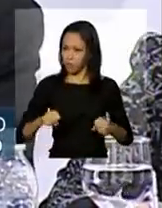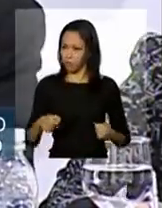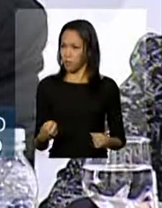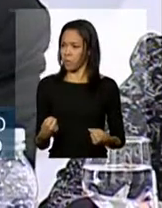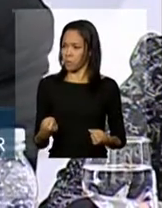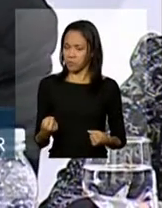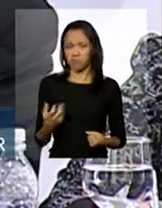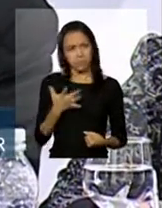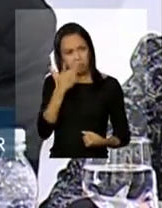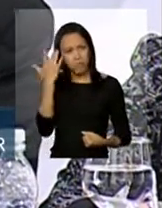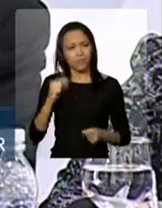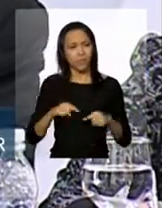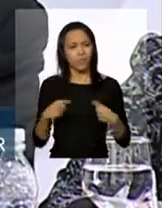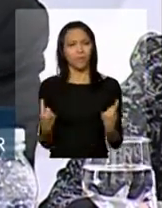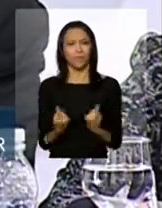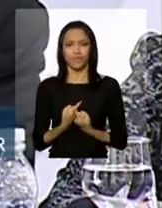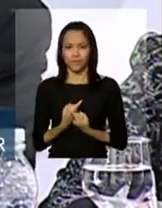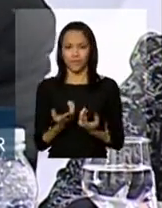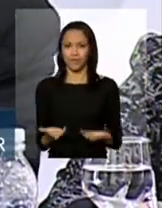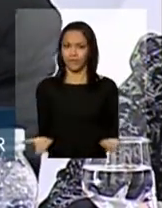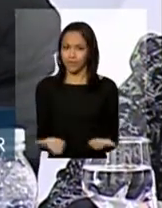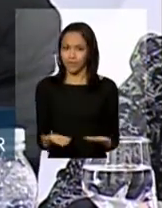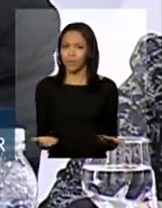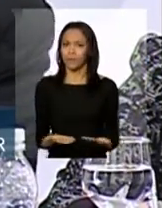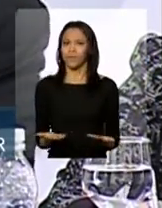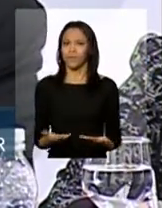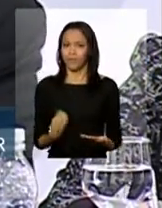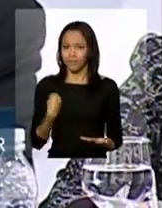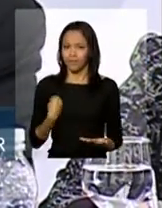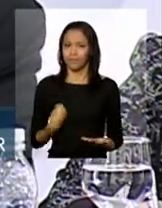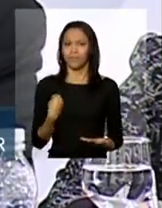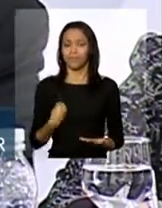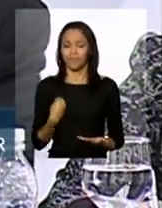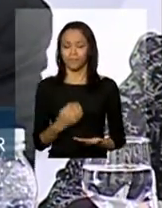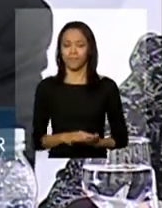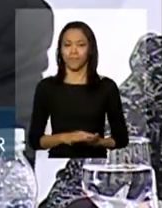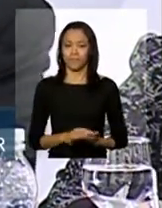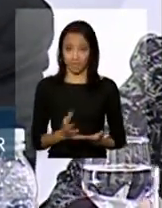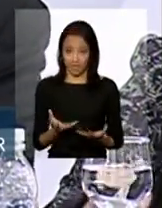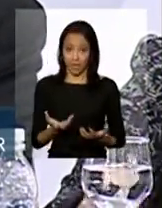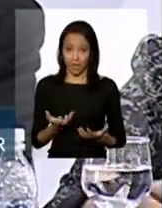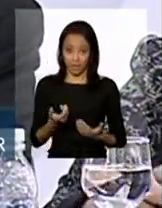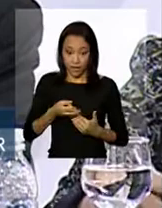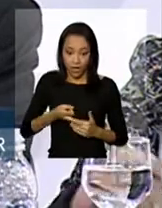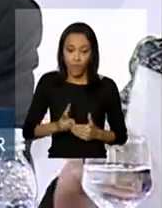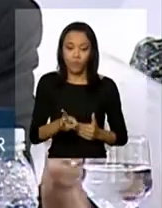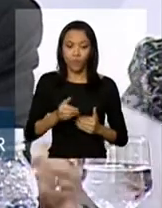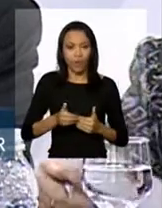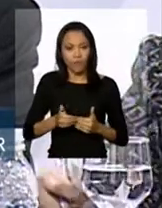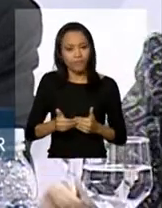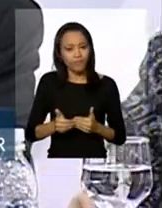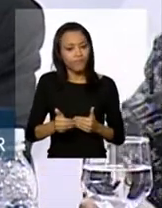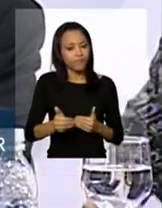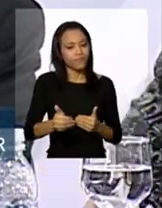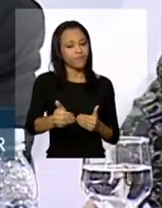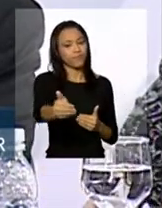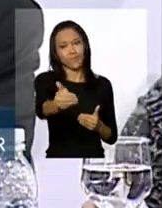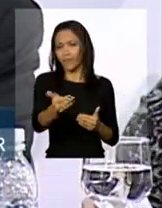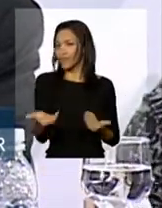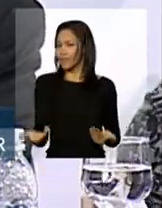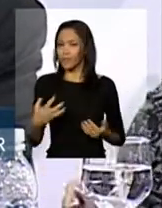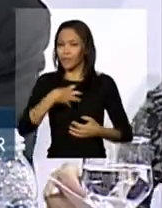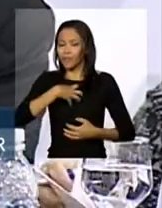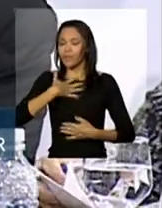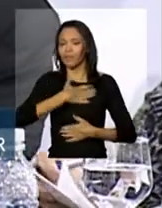pessoas aqui reunidas se materializar, caminhar, andar para frente. É uma enorme satisfação para